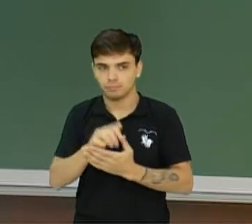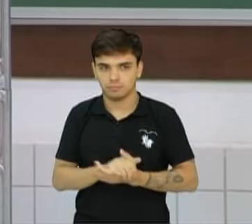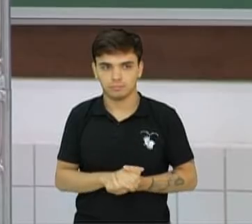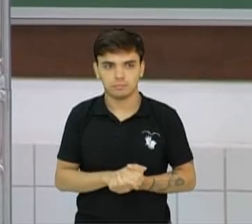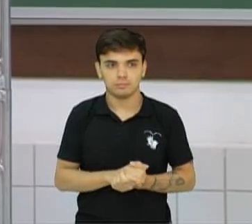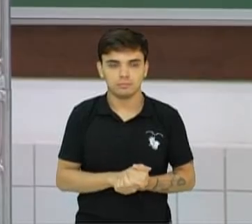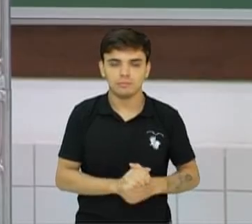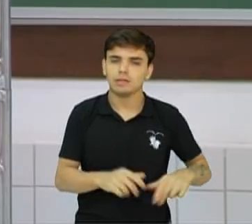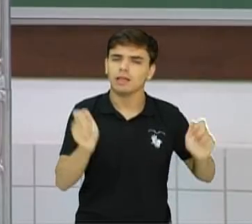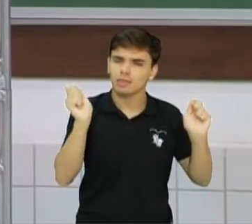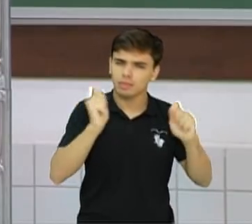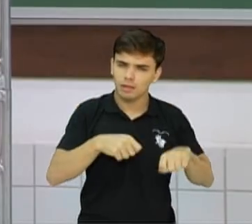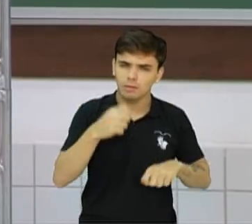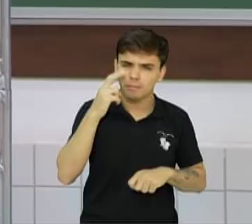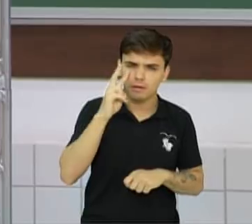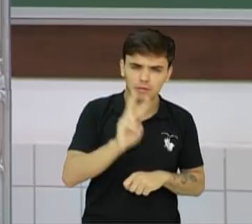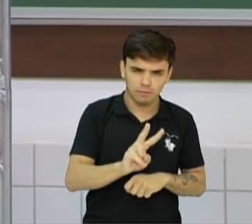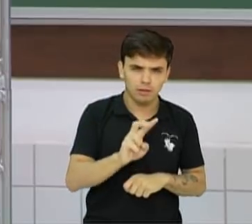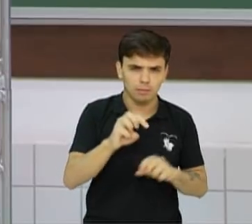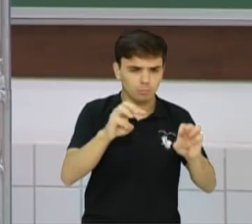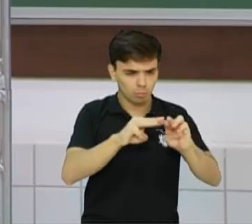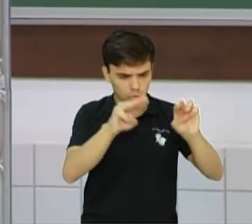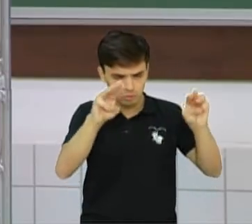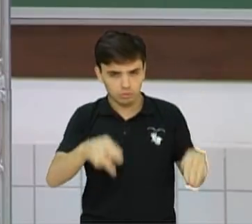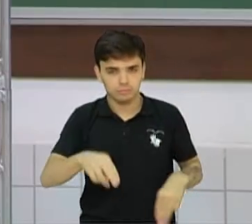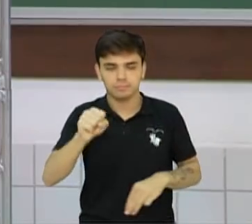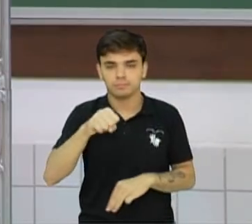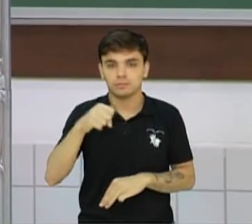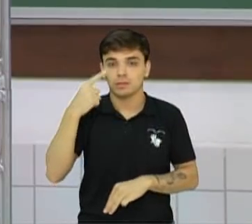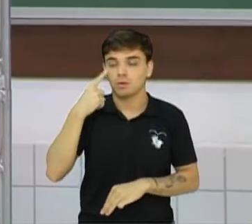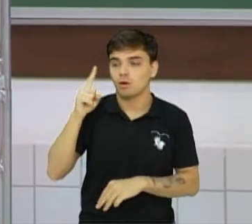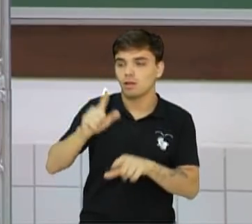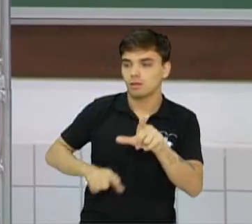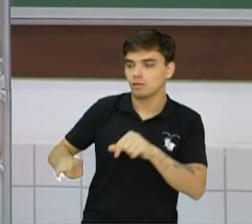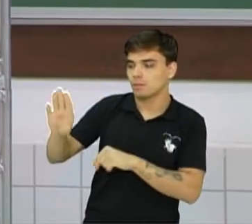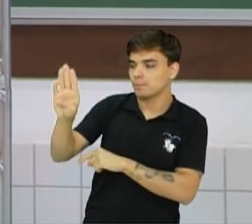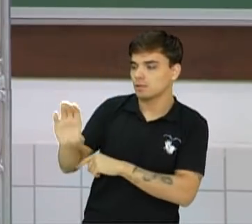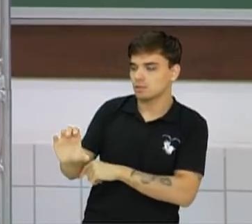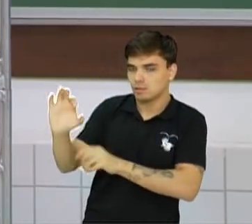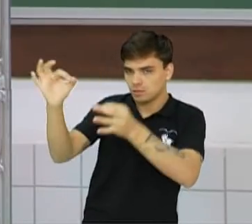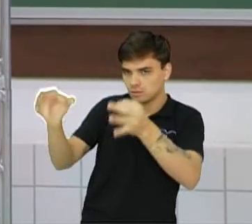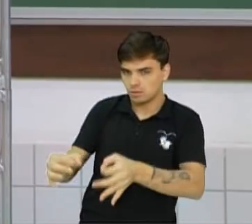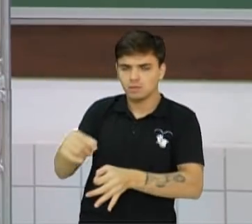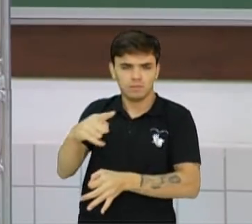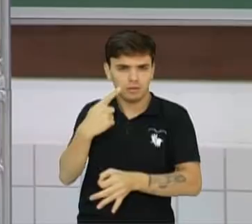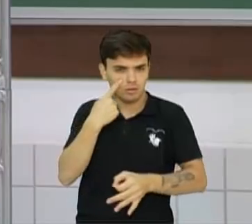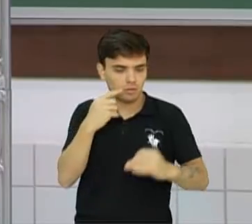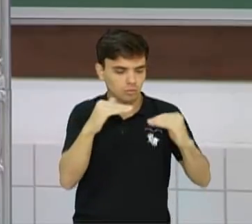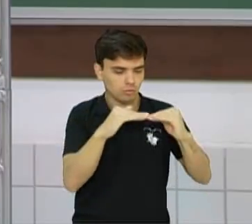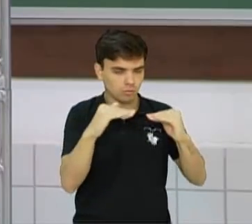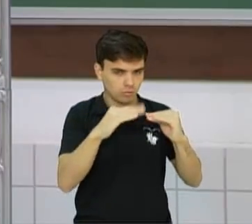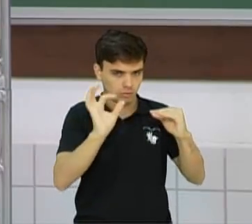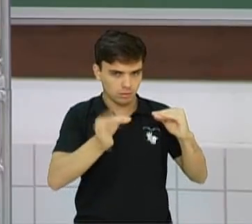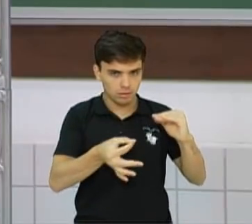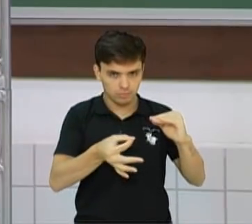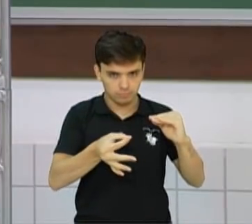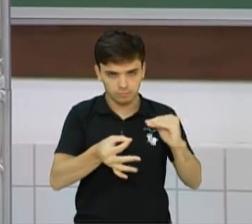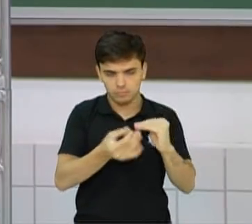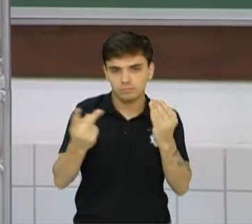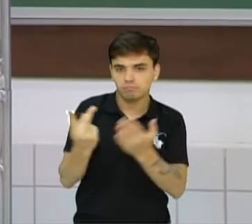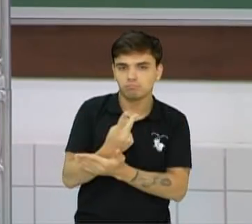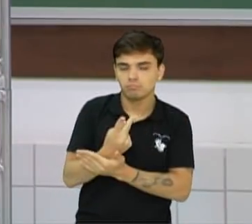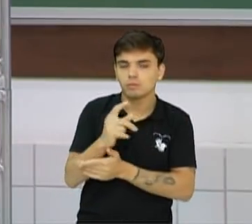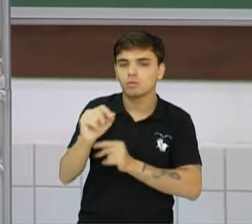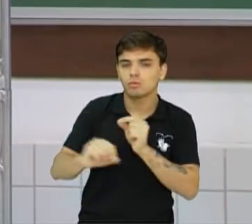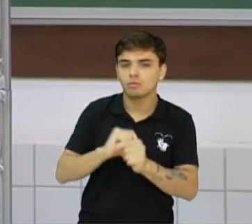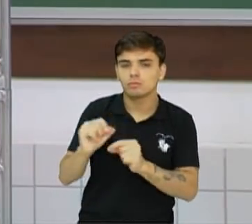Louvre? Pode sim. Então, as respostas corretas, letra B e C. Confere sua resposta, vê se você marcou certinho. Marcou errado? O que